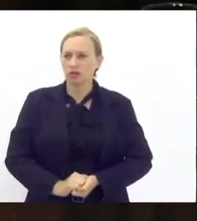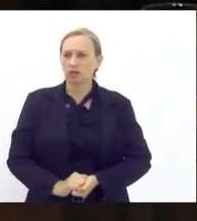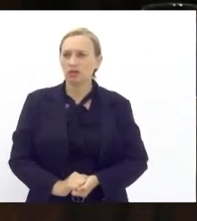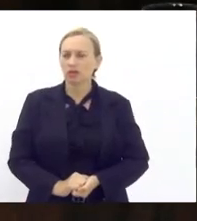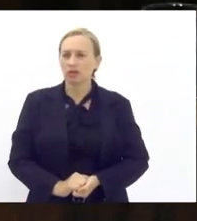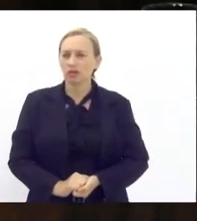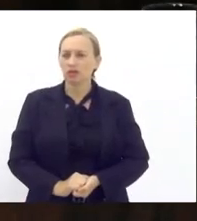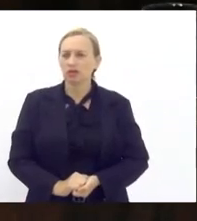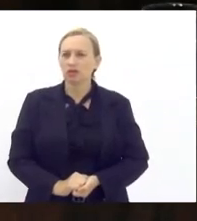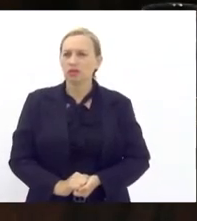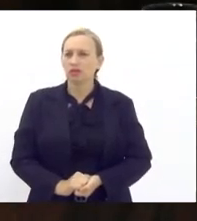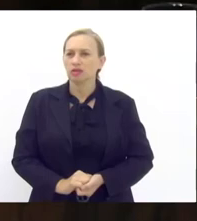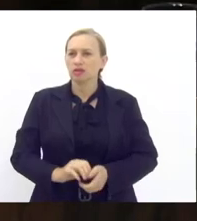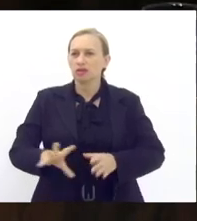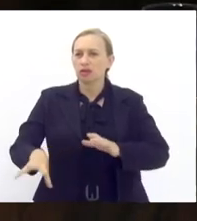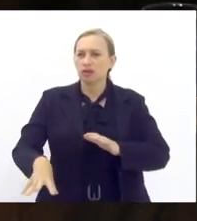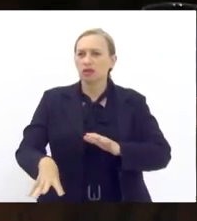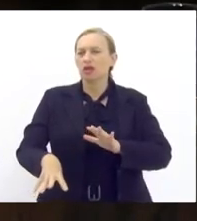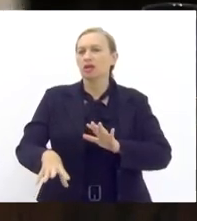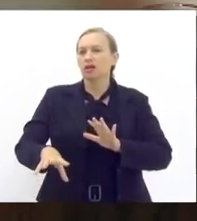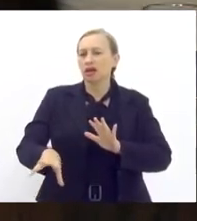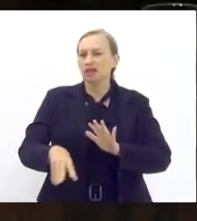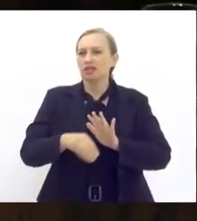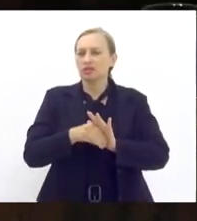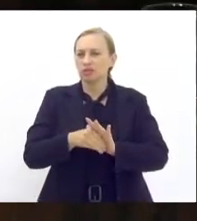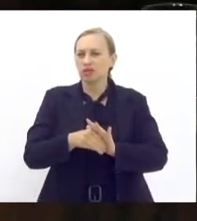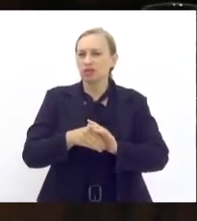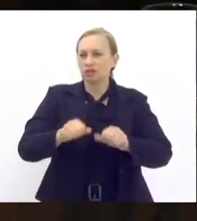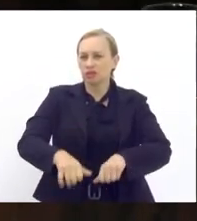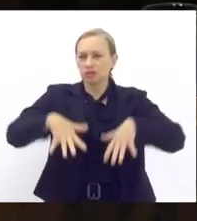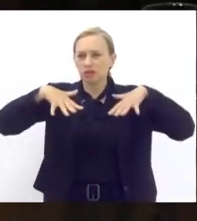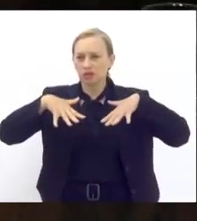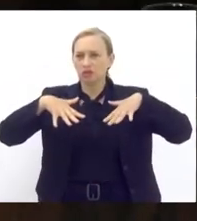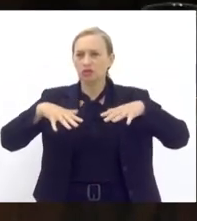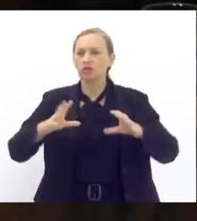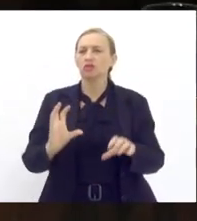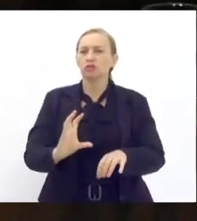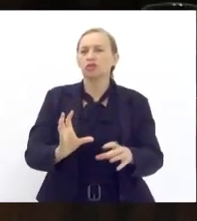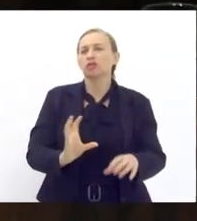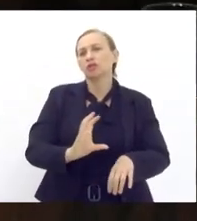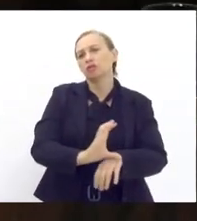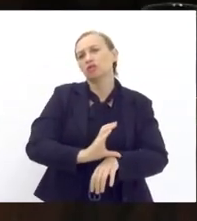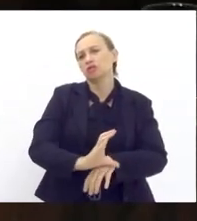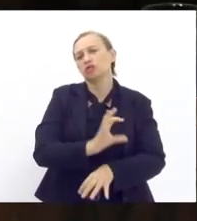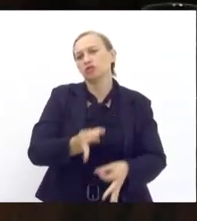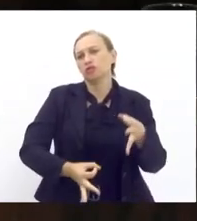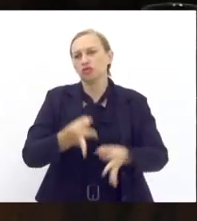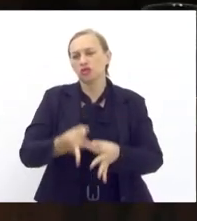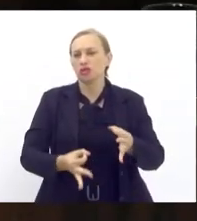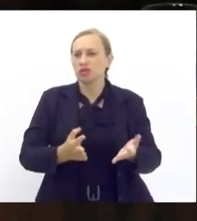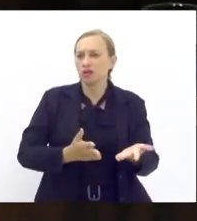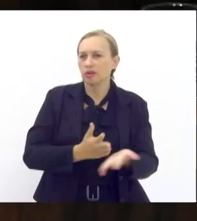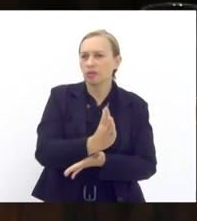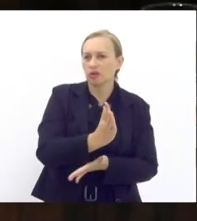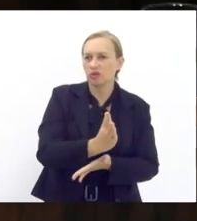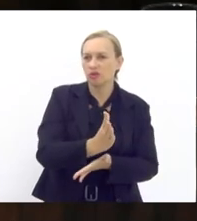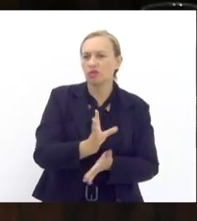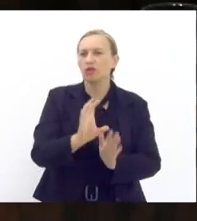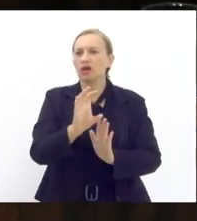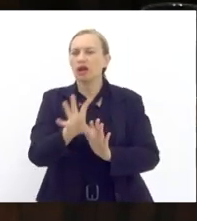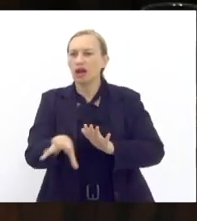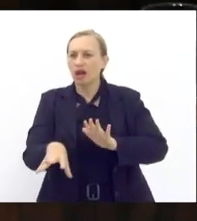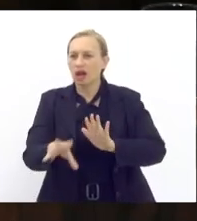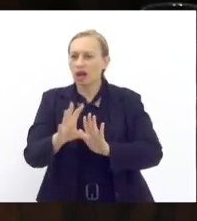Pareceres às emendas de plenário das comissões de Constituição e Justiça, favorável à emenda número